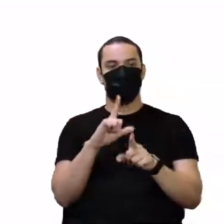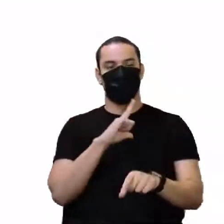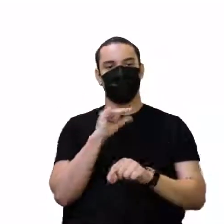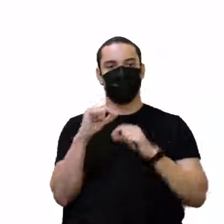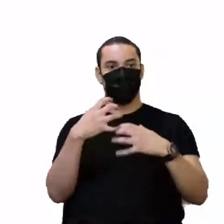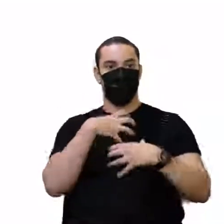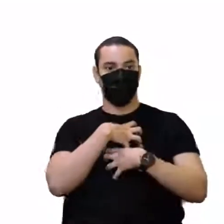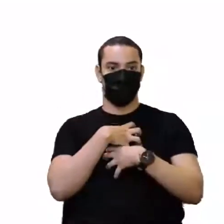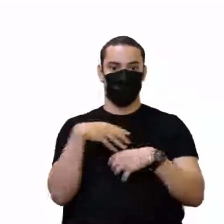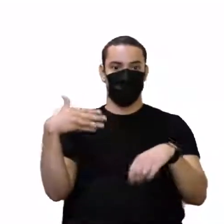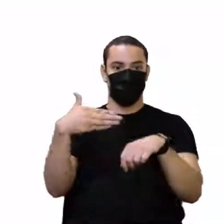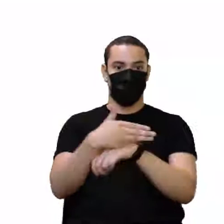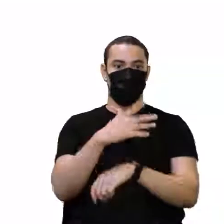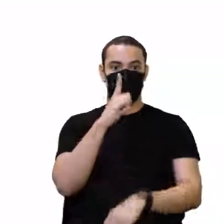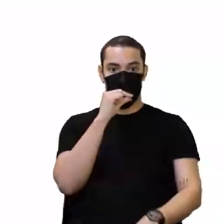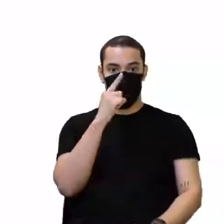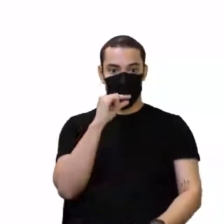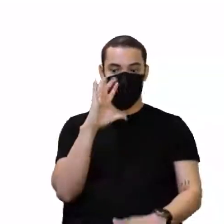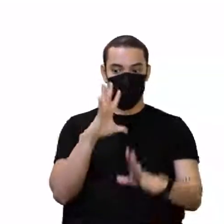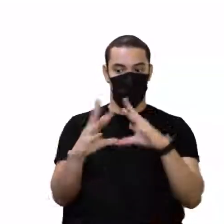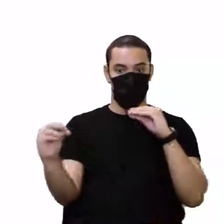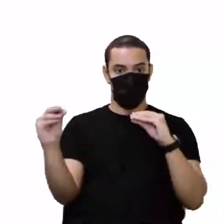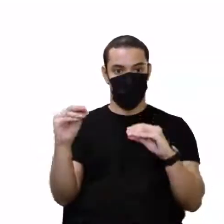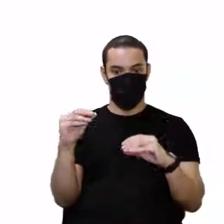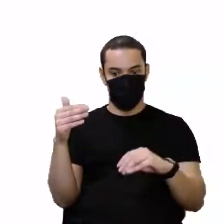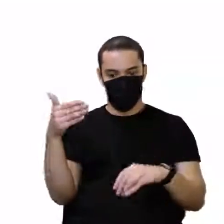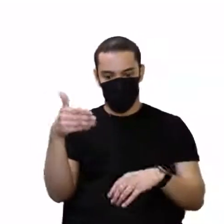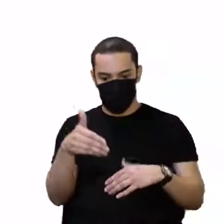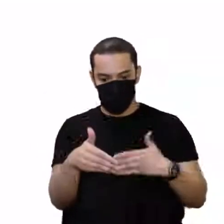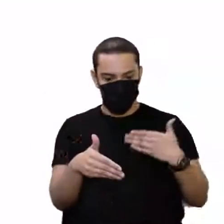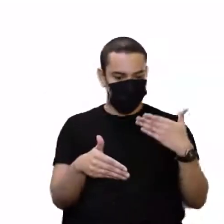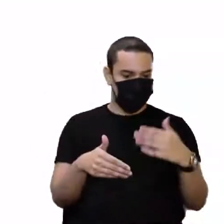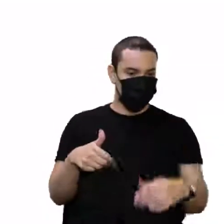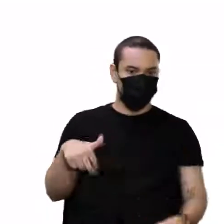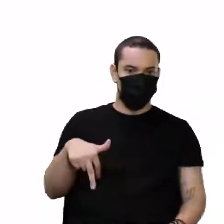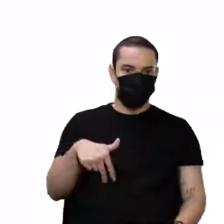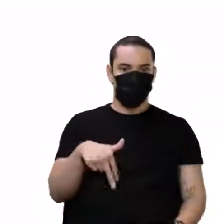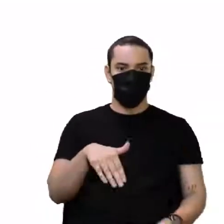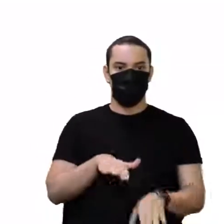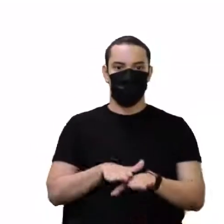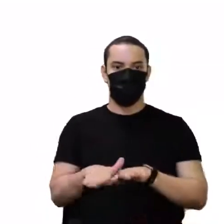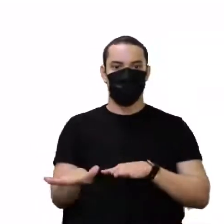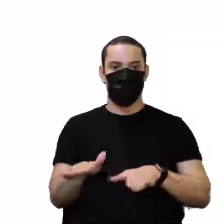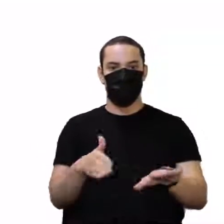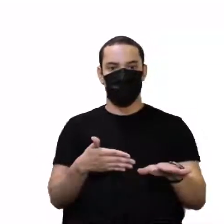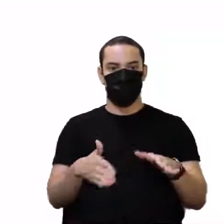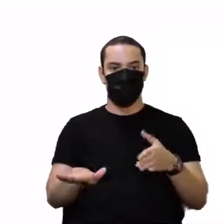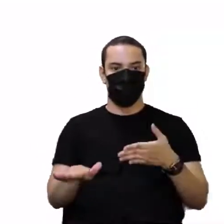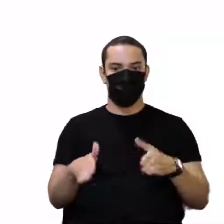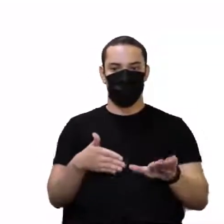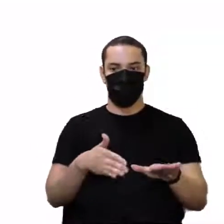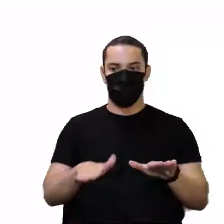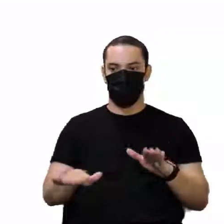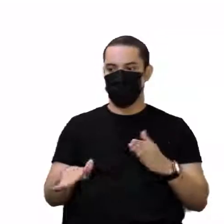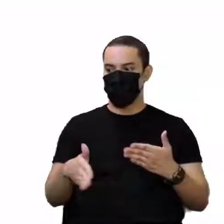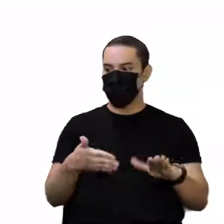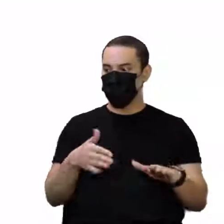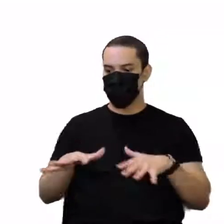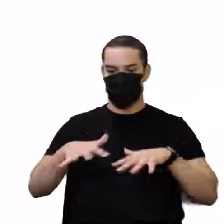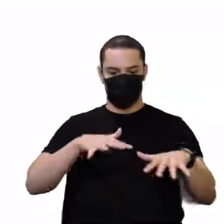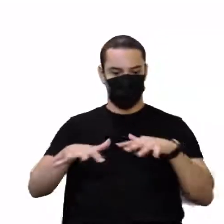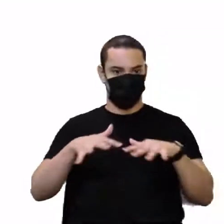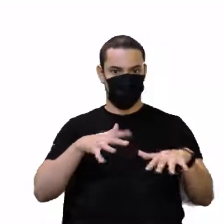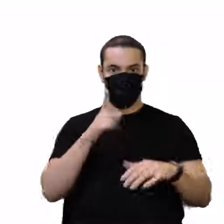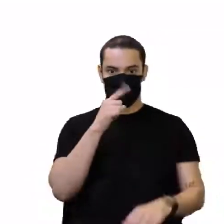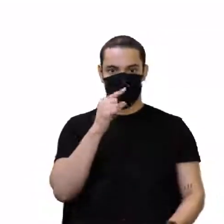formas de você entrar na água para poder afugentá-las, né? Vai entrando, arrastando o pezinho na água para você